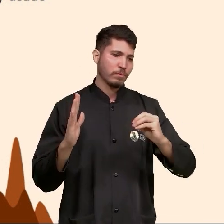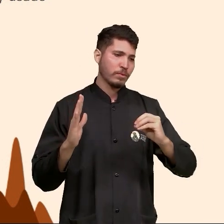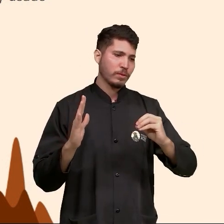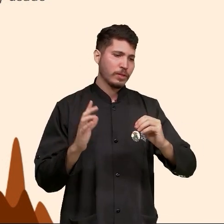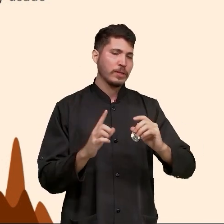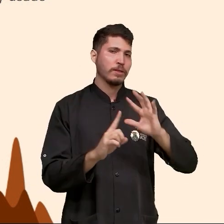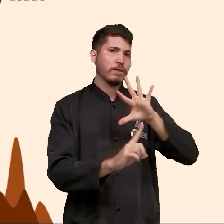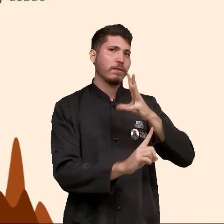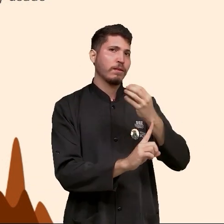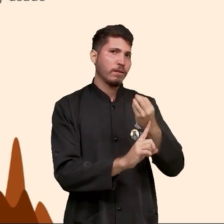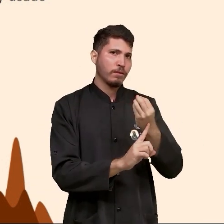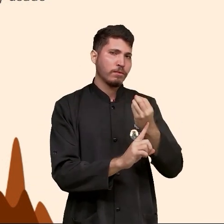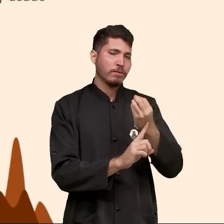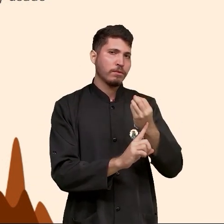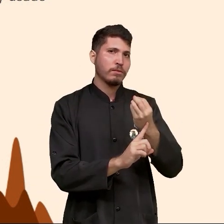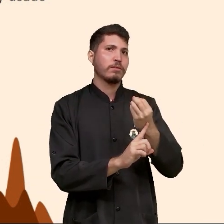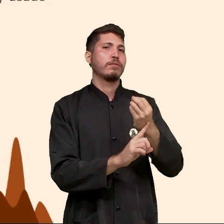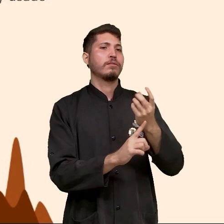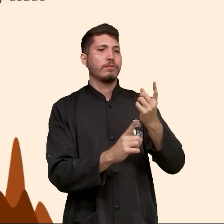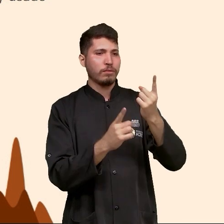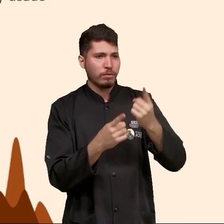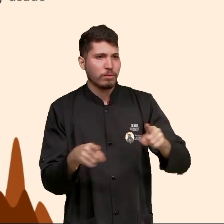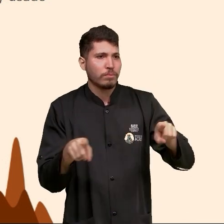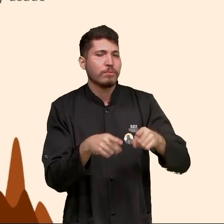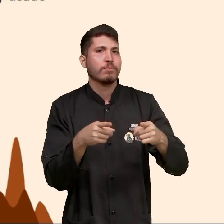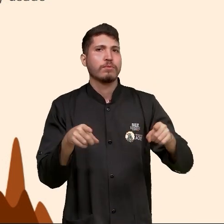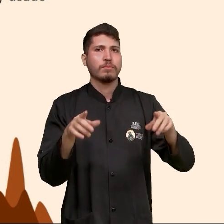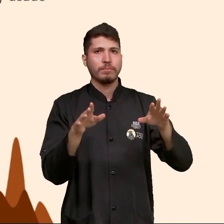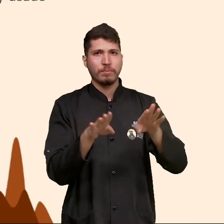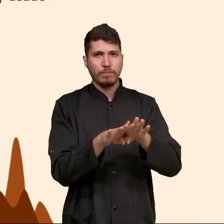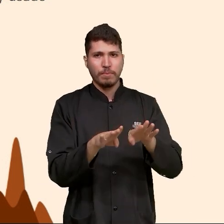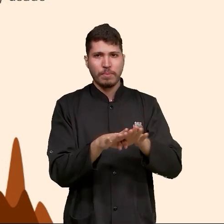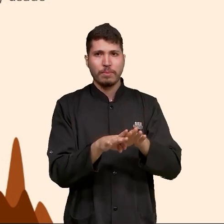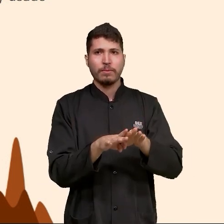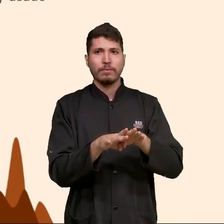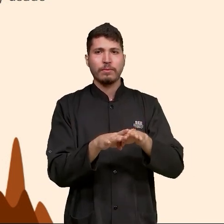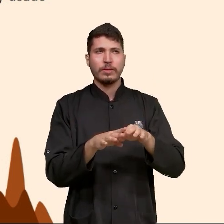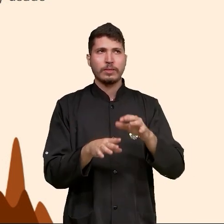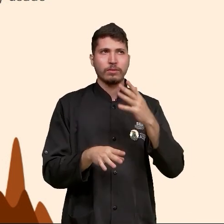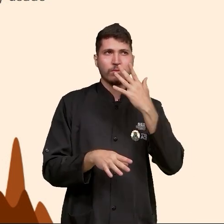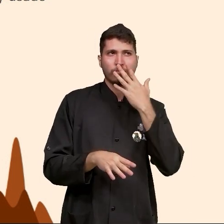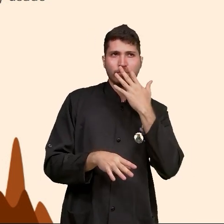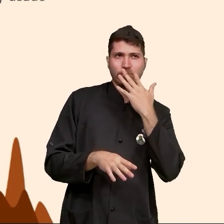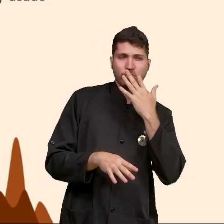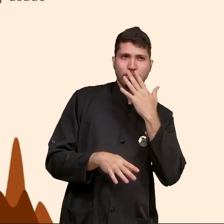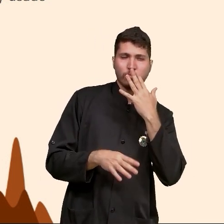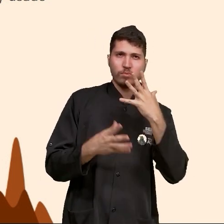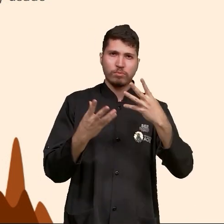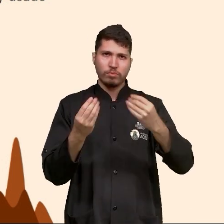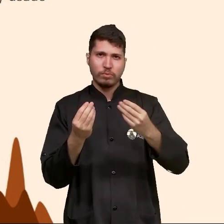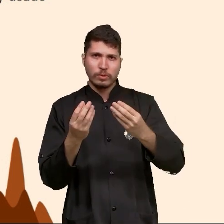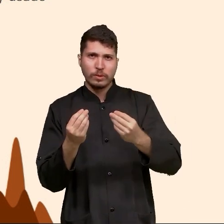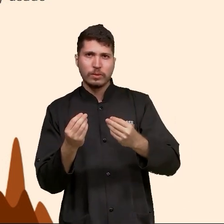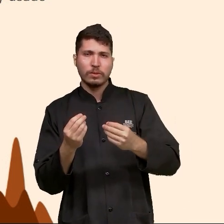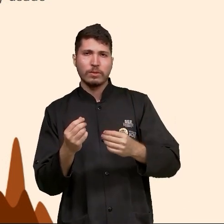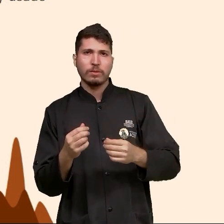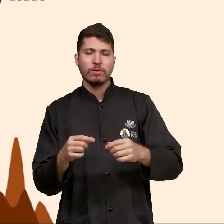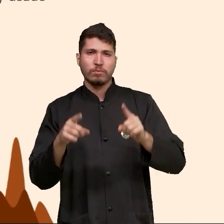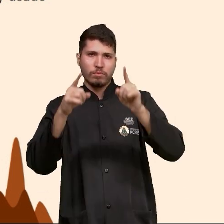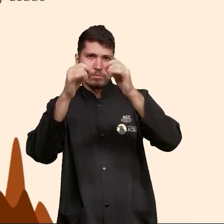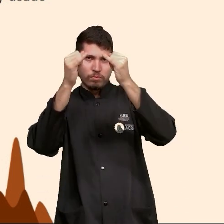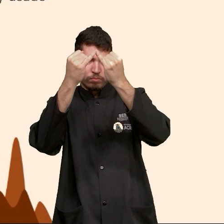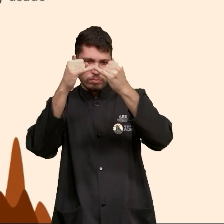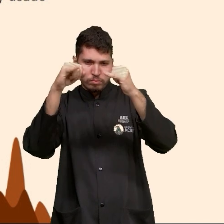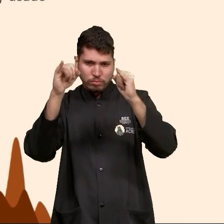tinham essa função religiosa. Os vitrais coloridos, as esculturas em